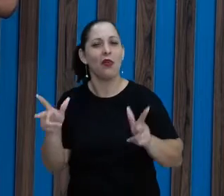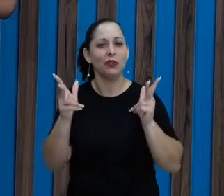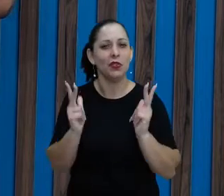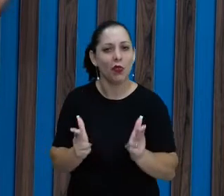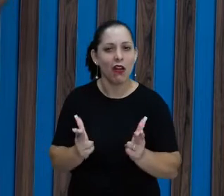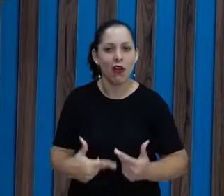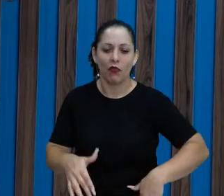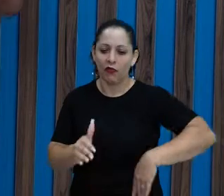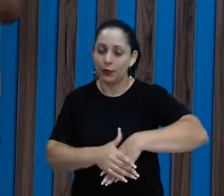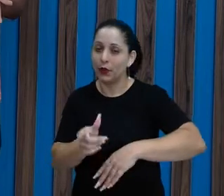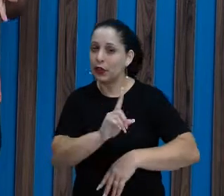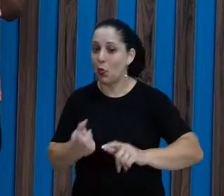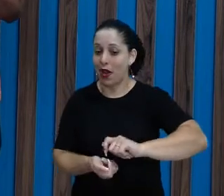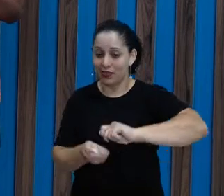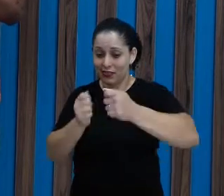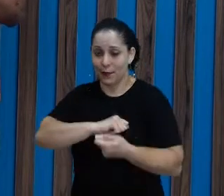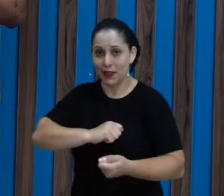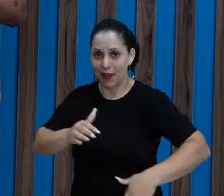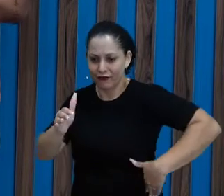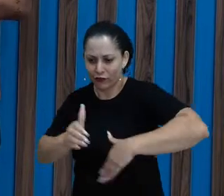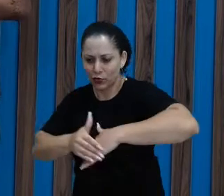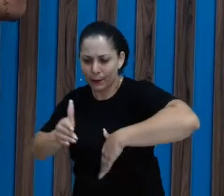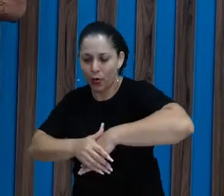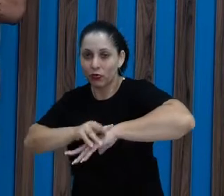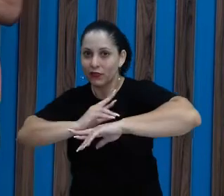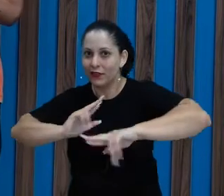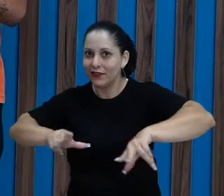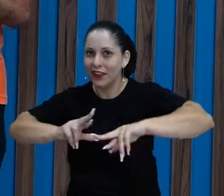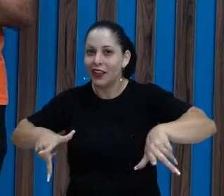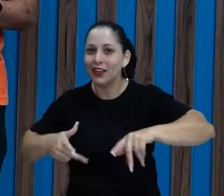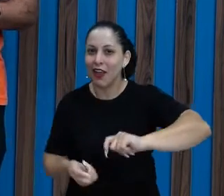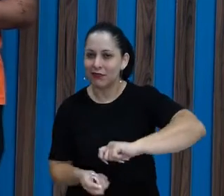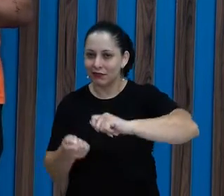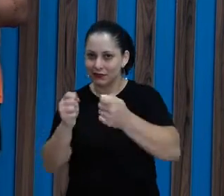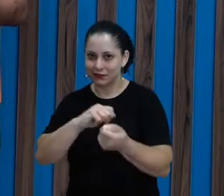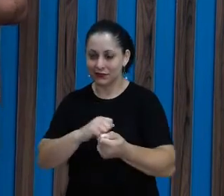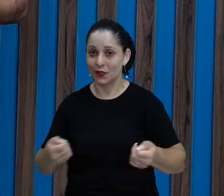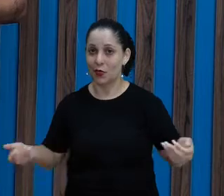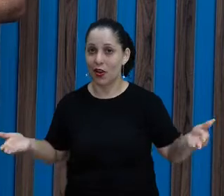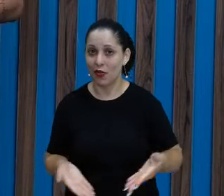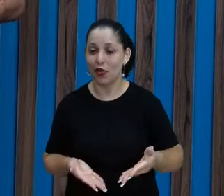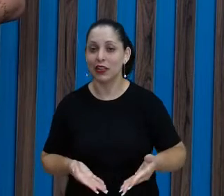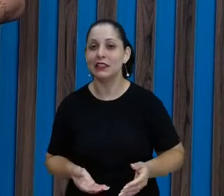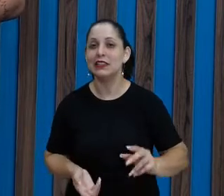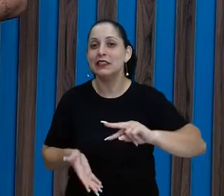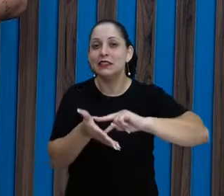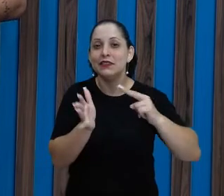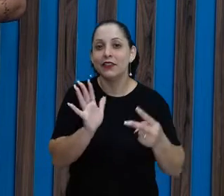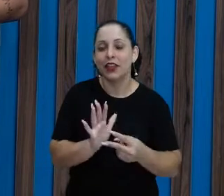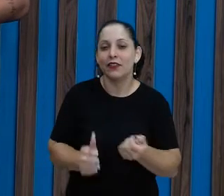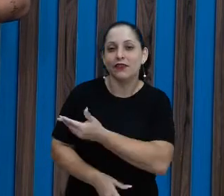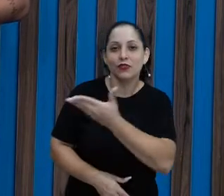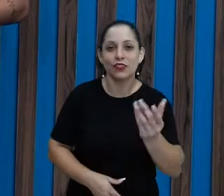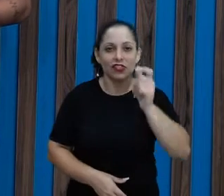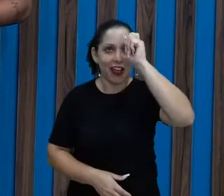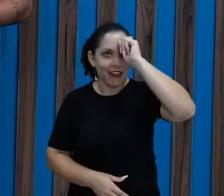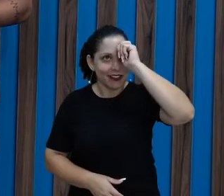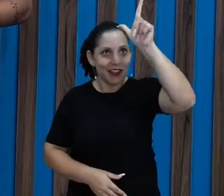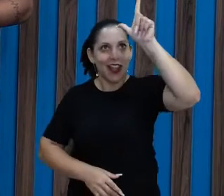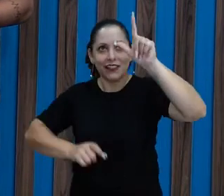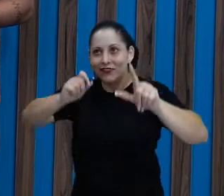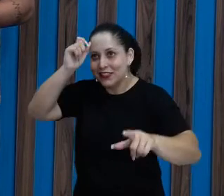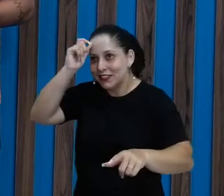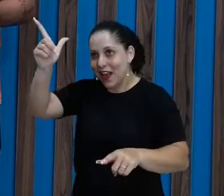pensem uma adaptação aí para jogar futebol. Então, nesse momento, a gente está oportunizando que vocês usem a criatividade